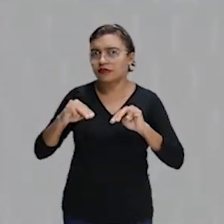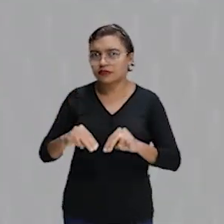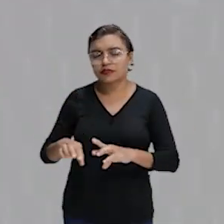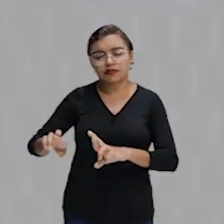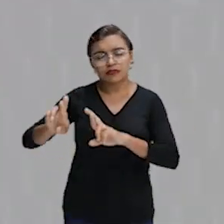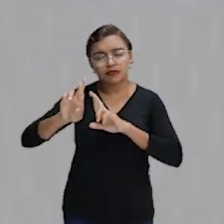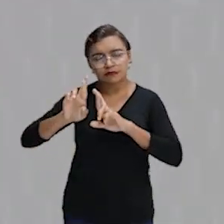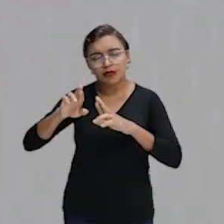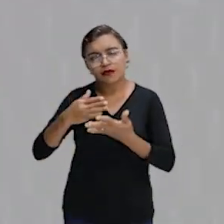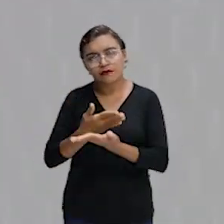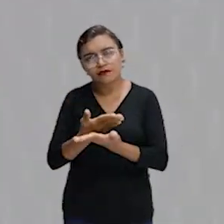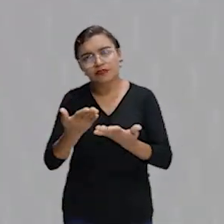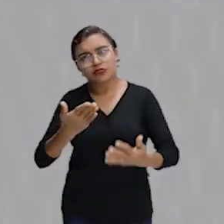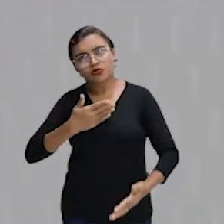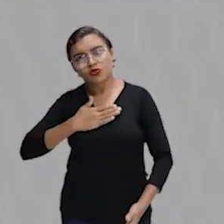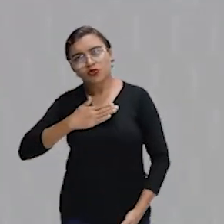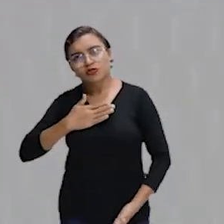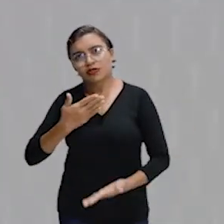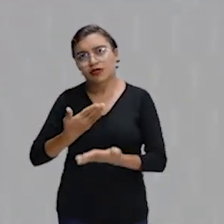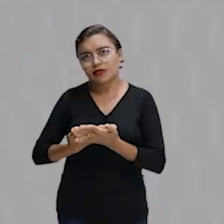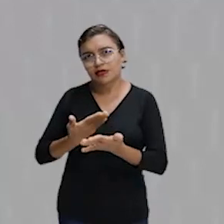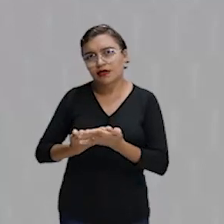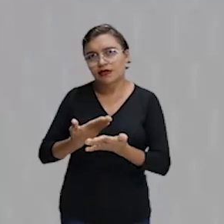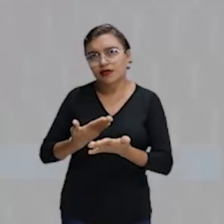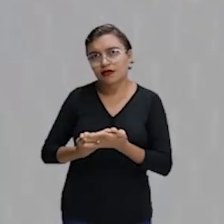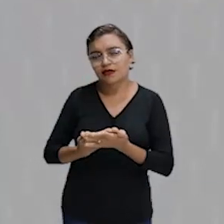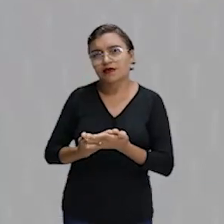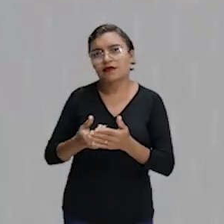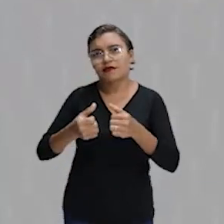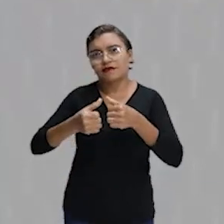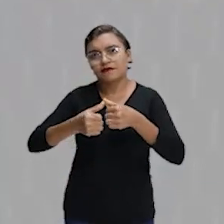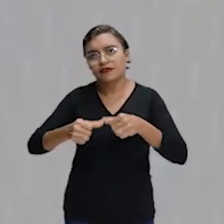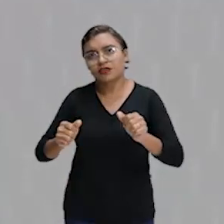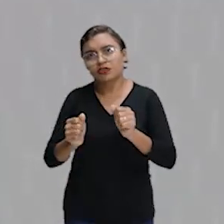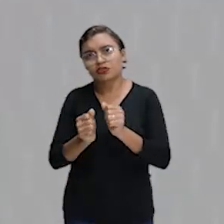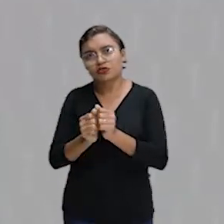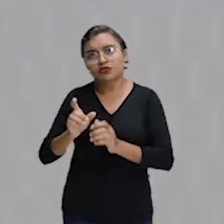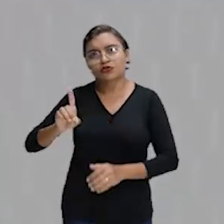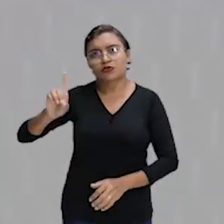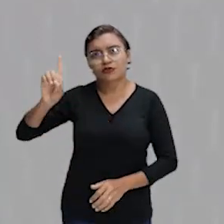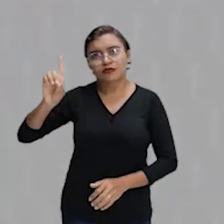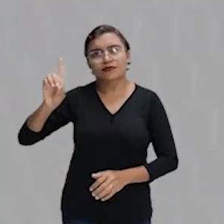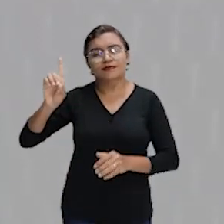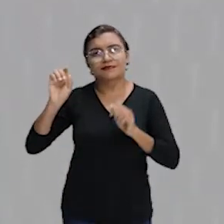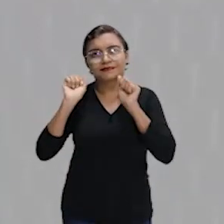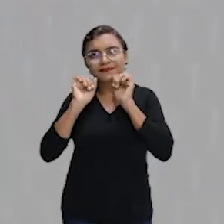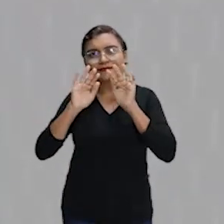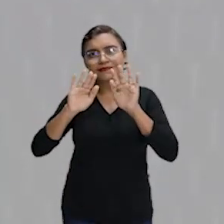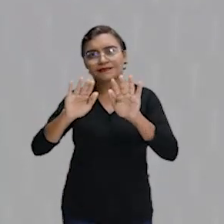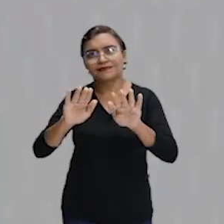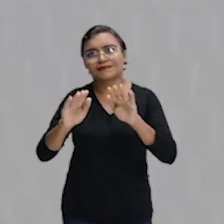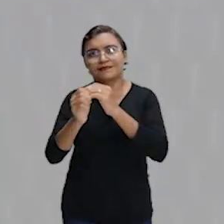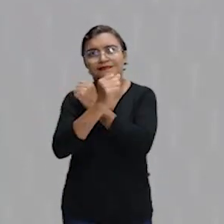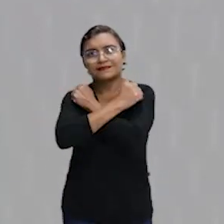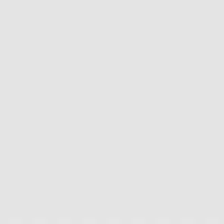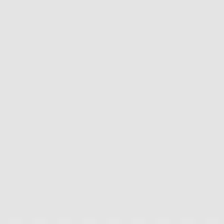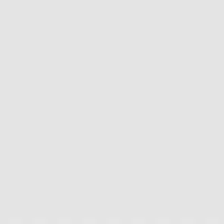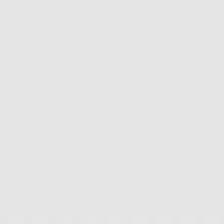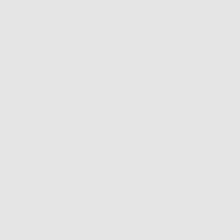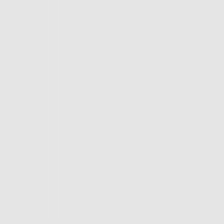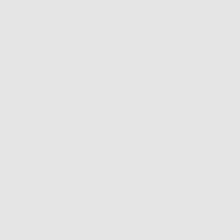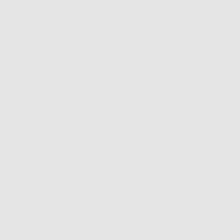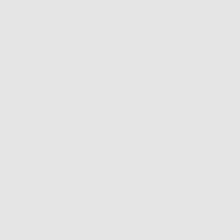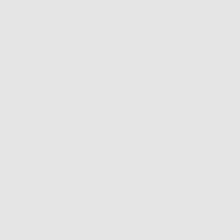tenham gostado da nossa aula. Fiquem com Deus e até a próxima aula, tá? Beijão para vocês e tchau, tchau!